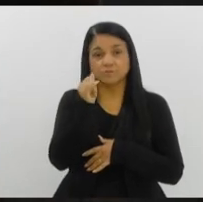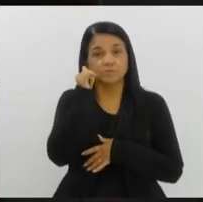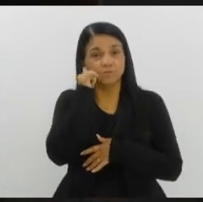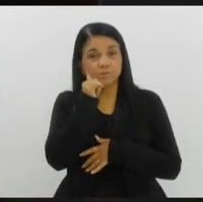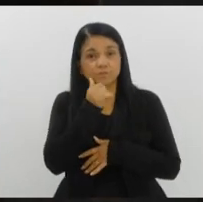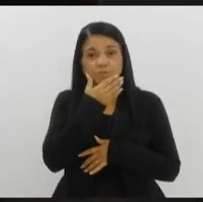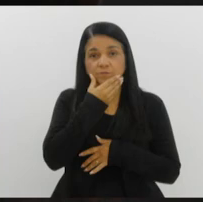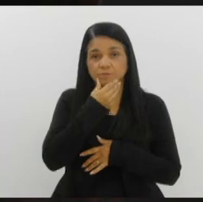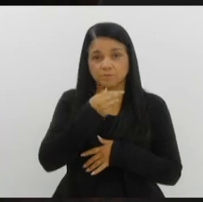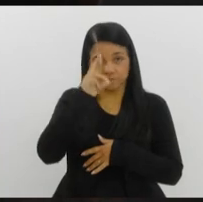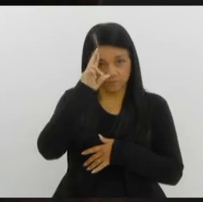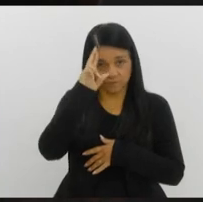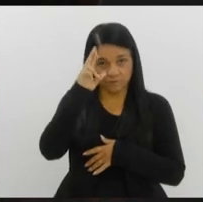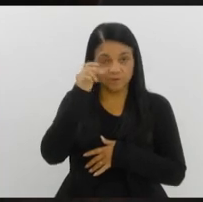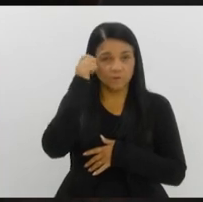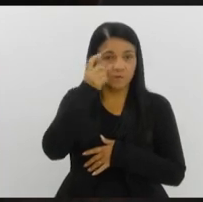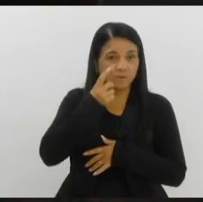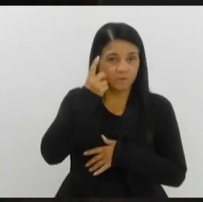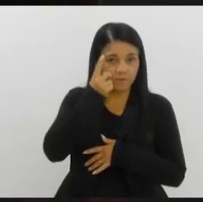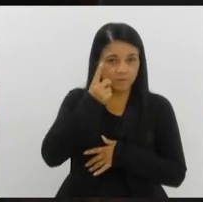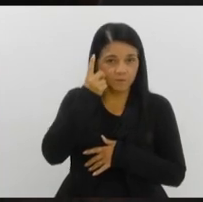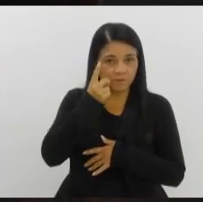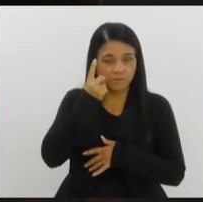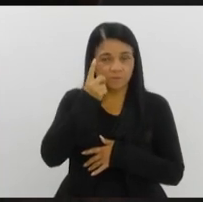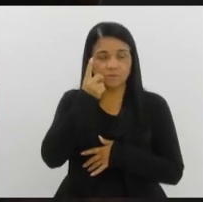deputadas que, conforme